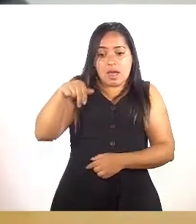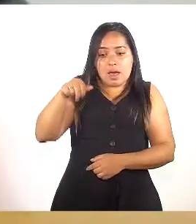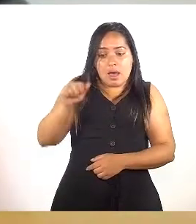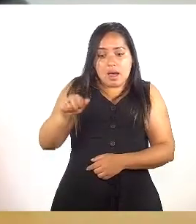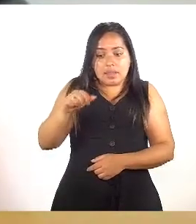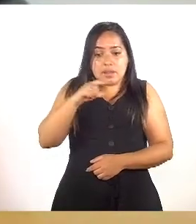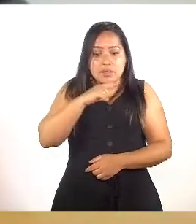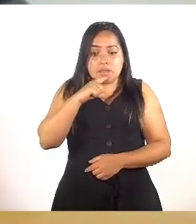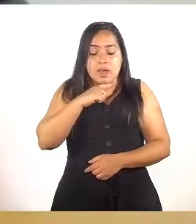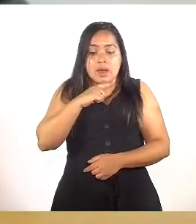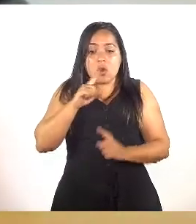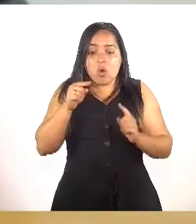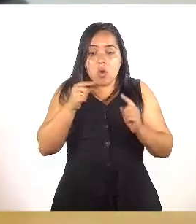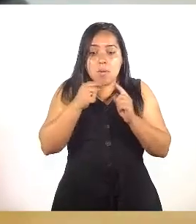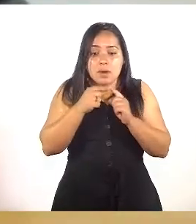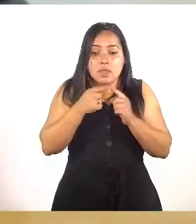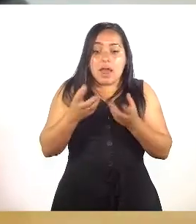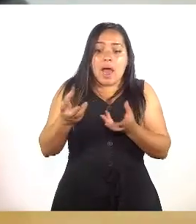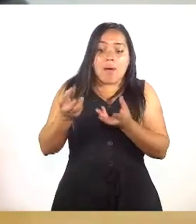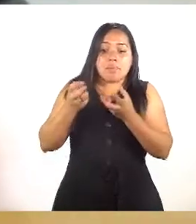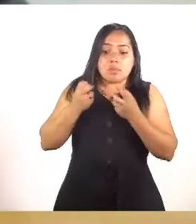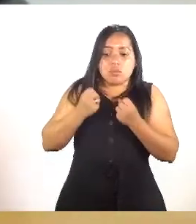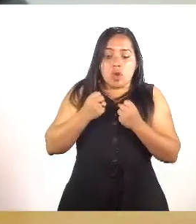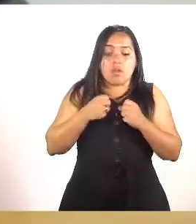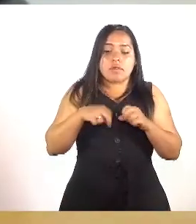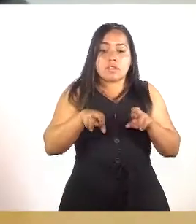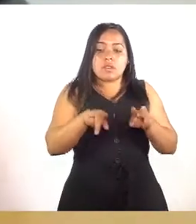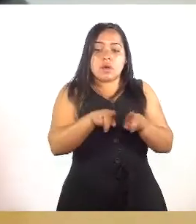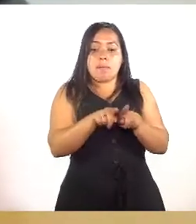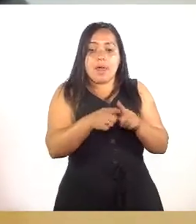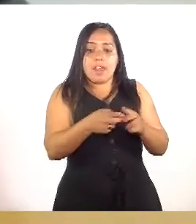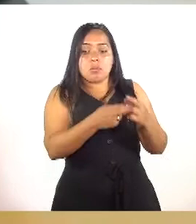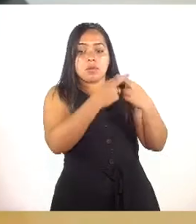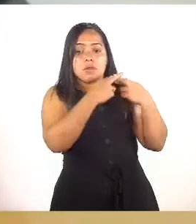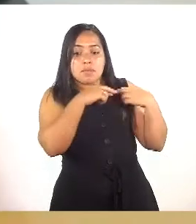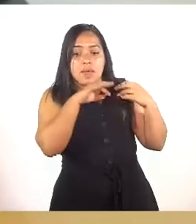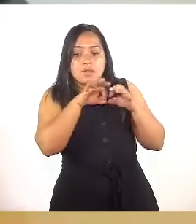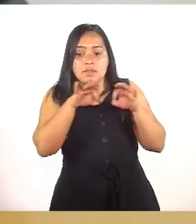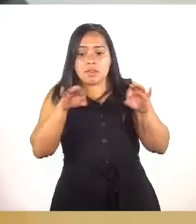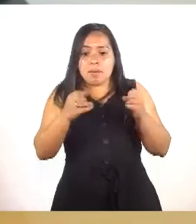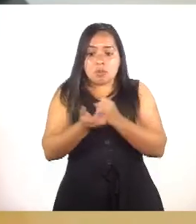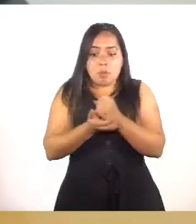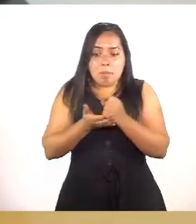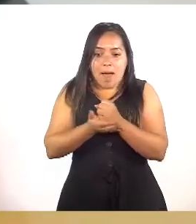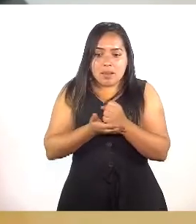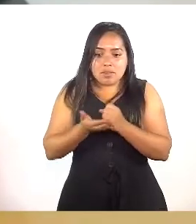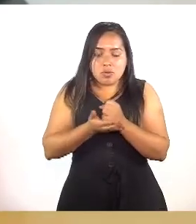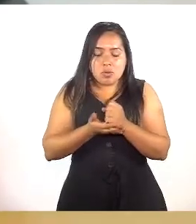Nacional de Águas, agora ela absorve também a competência de saneamento básico. E ela vai ser